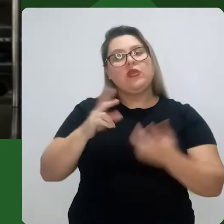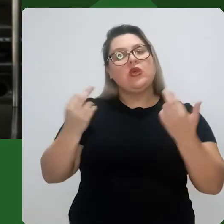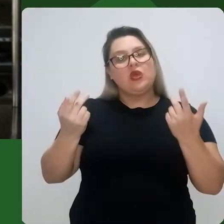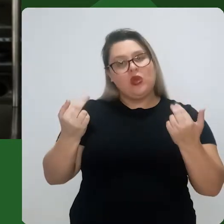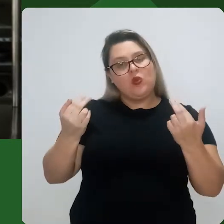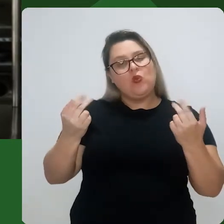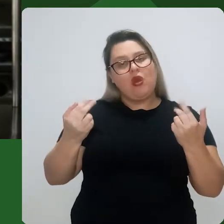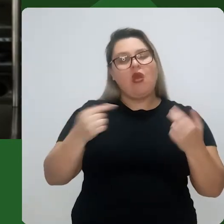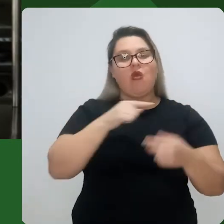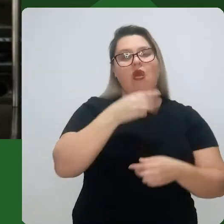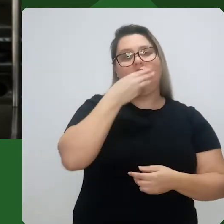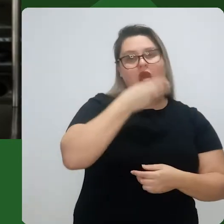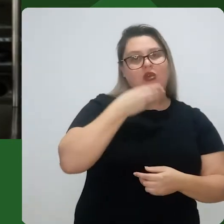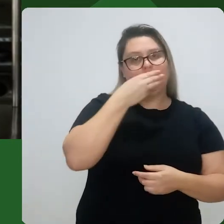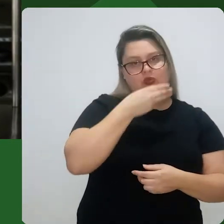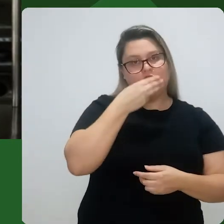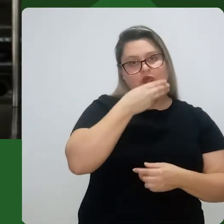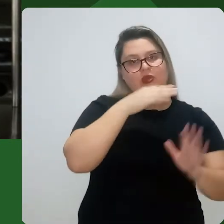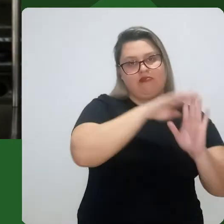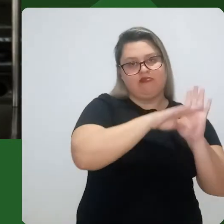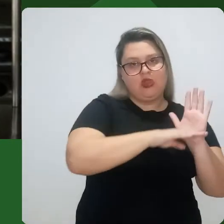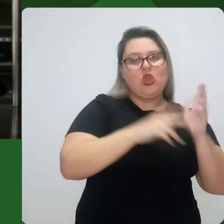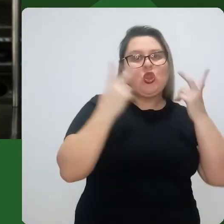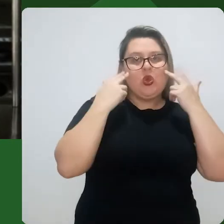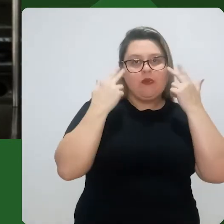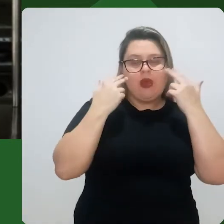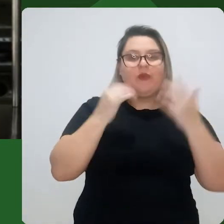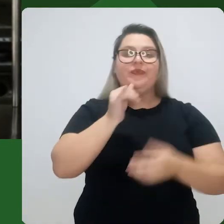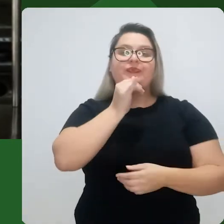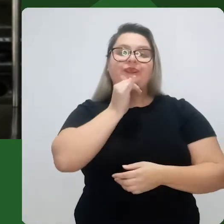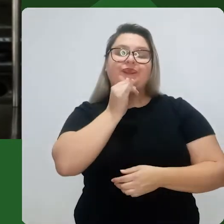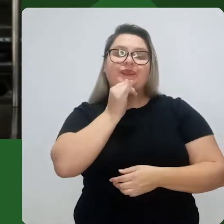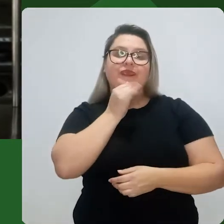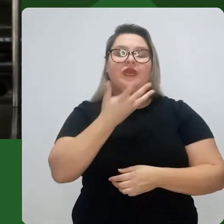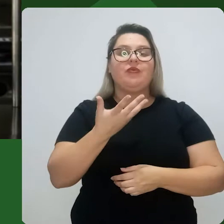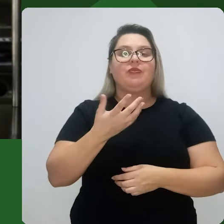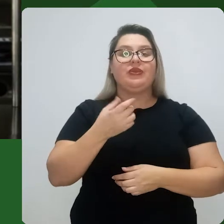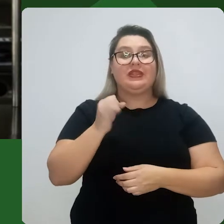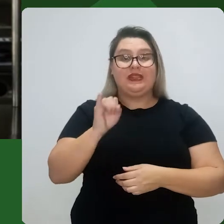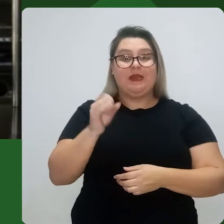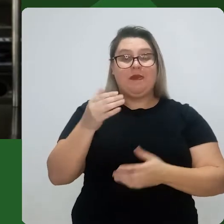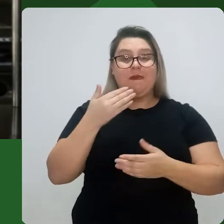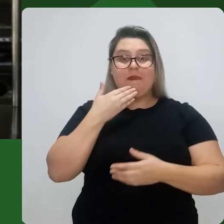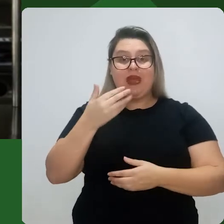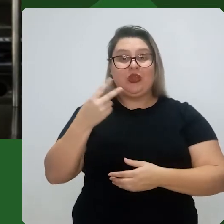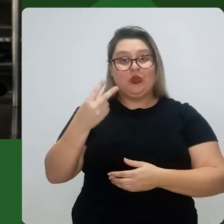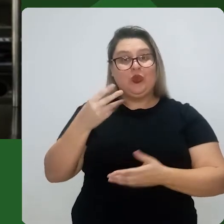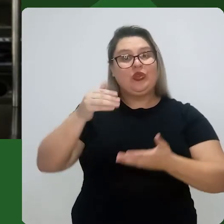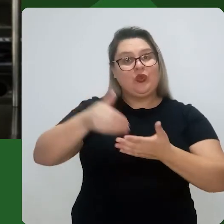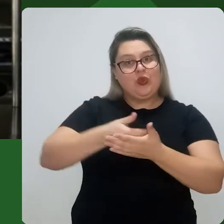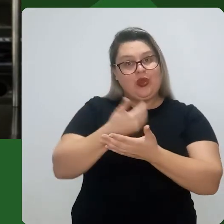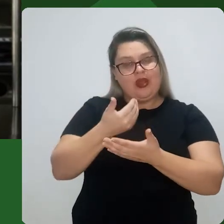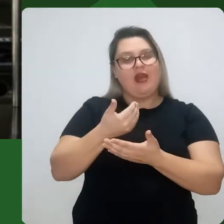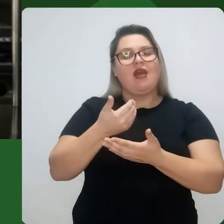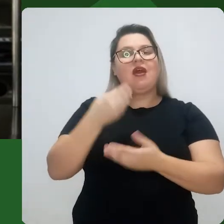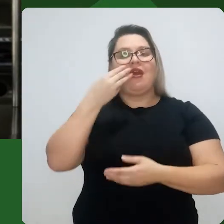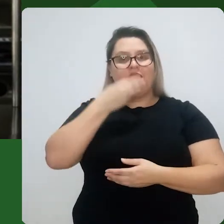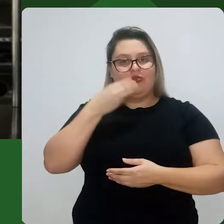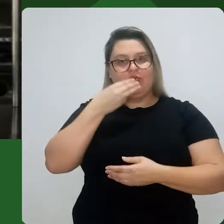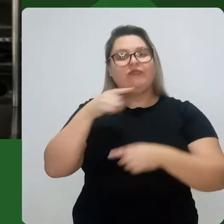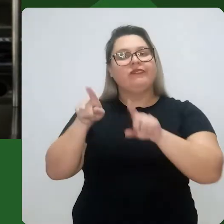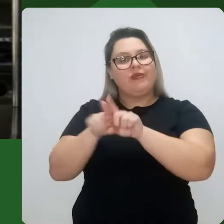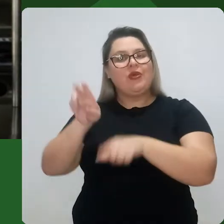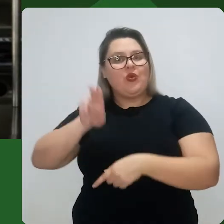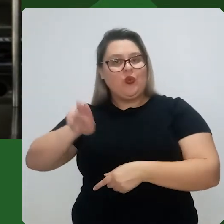quantidade que usaríamos de açúcar. Por exemplo, se na preparação pede 2 colheres de sopa de açúcar, nós vamos usar 2